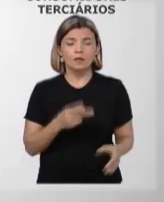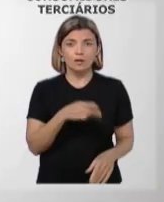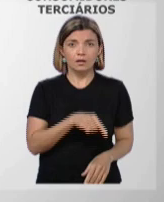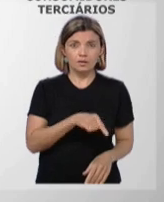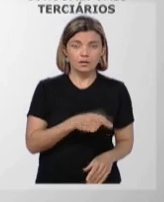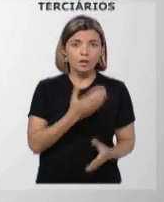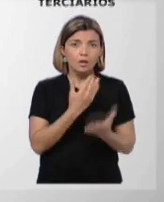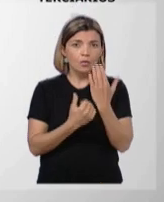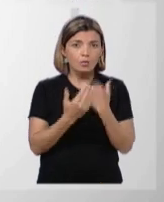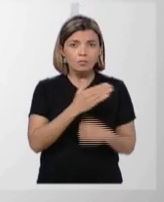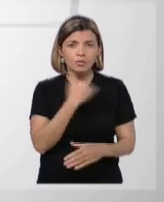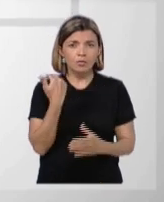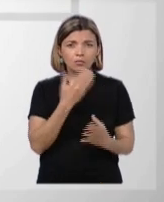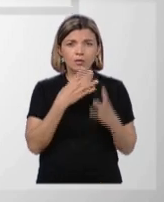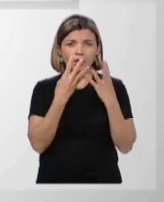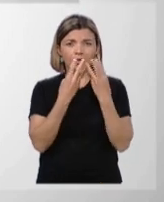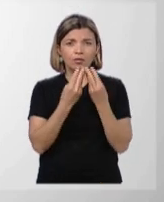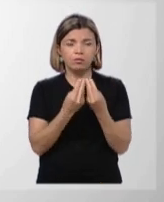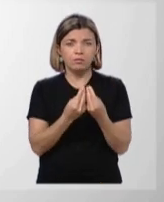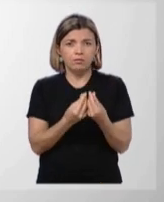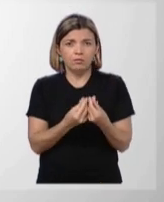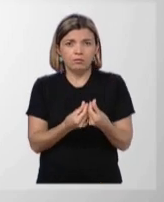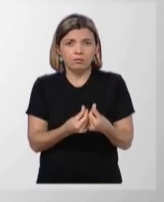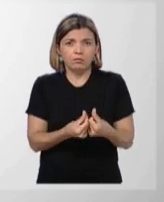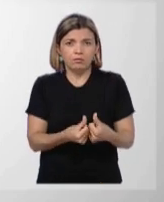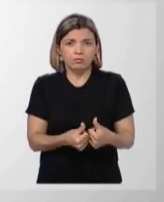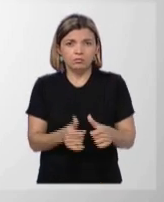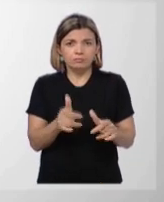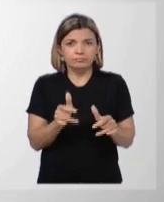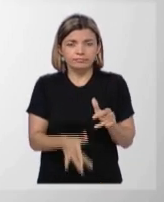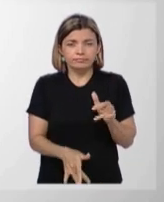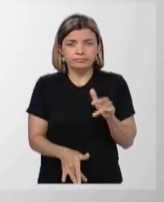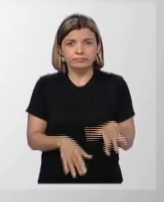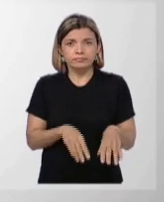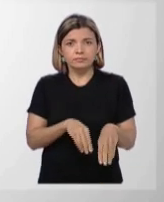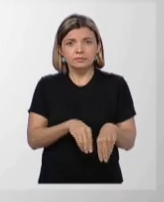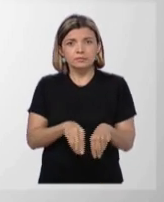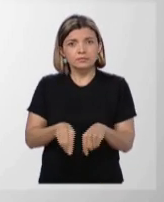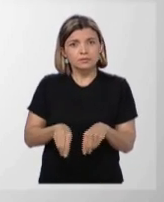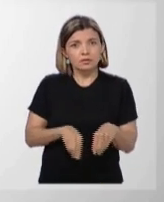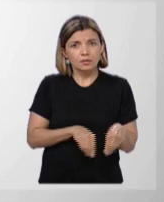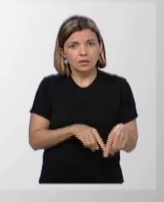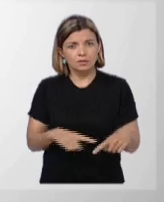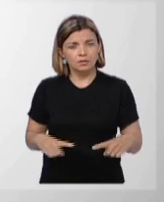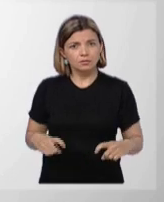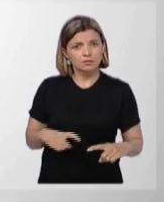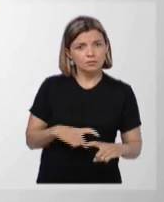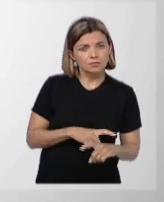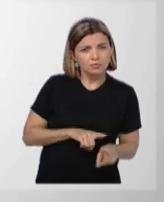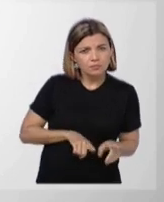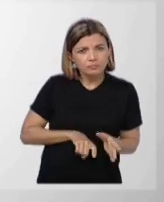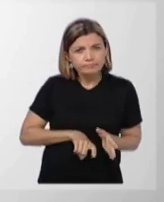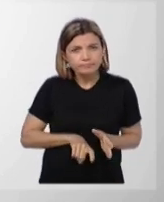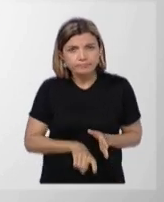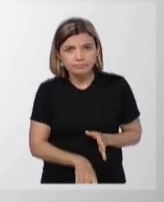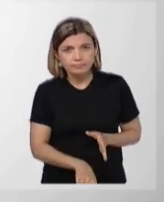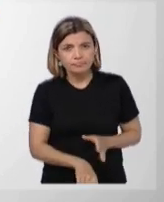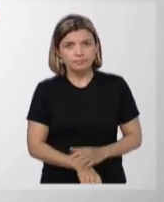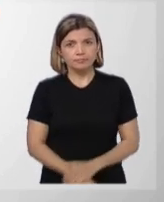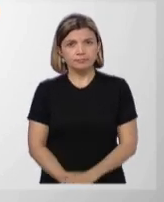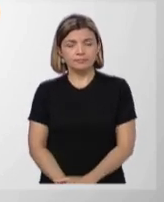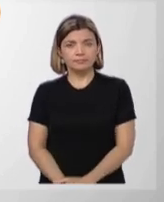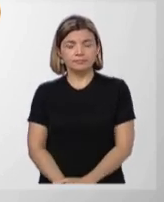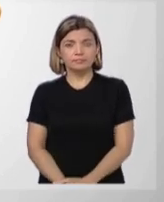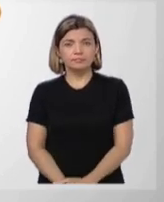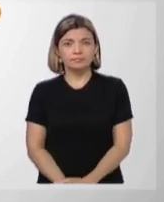Quando os produtores e os consumidores morrem, entram em cena os decompositores, que são os fungos e as